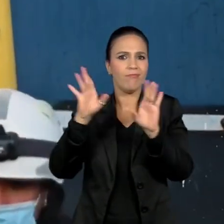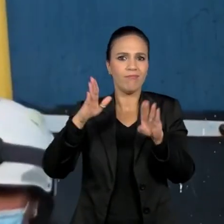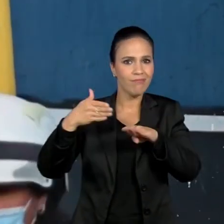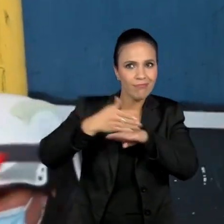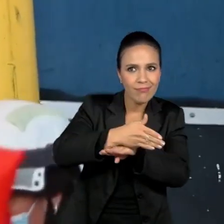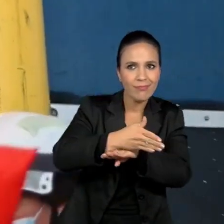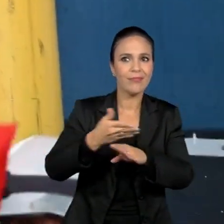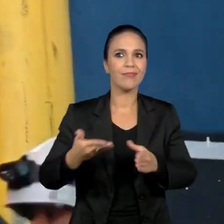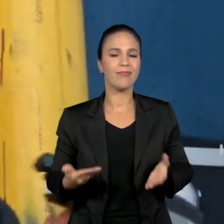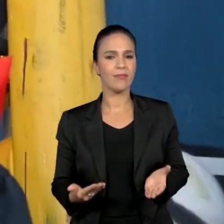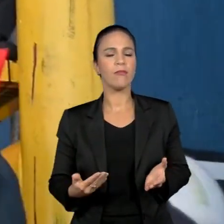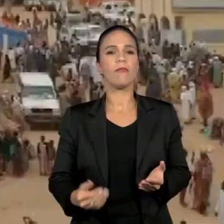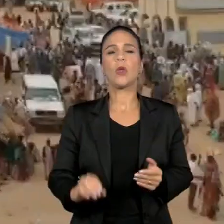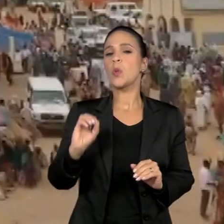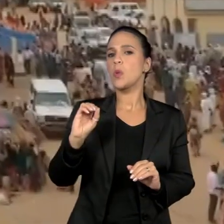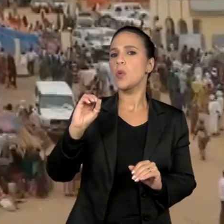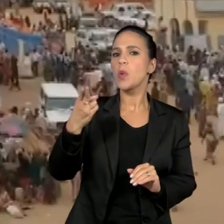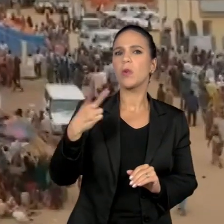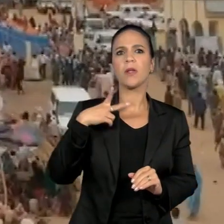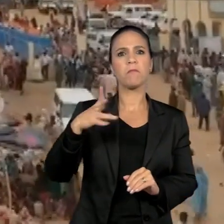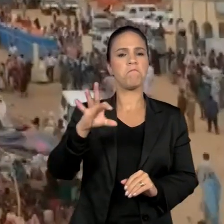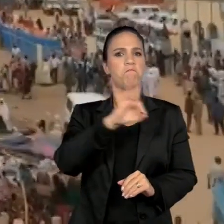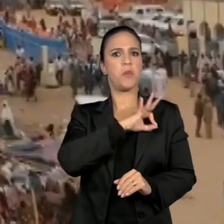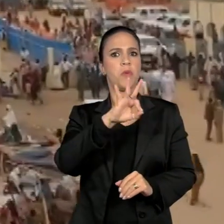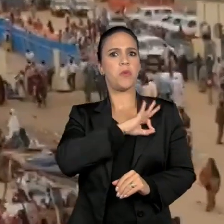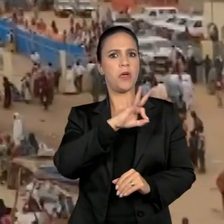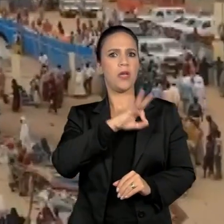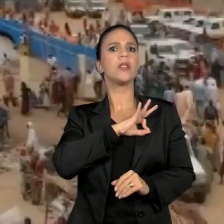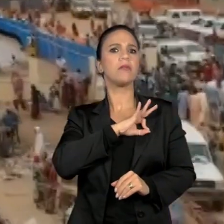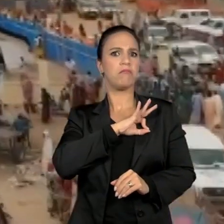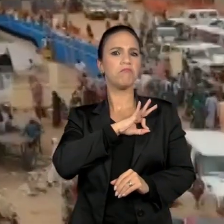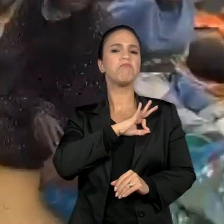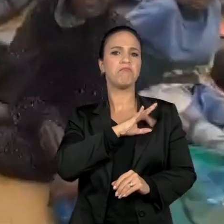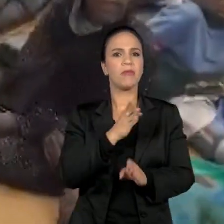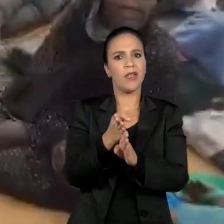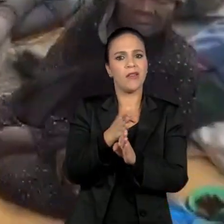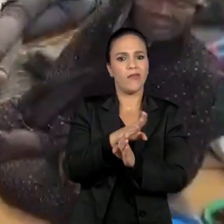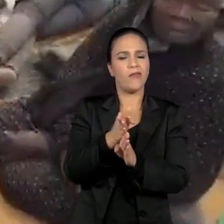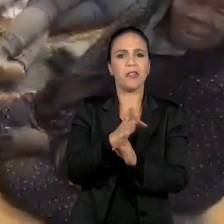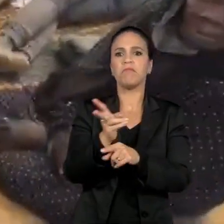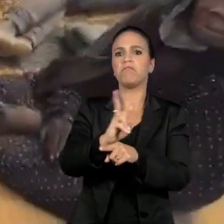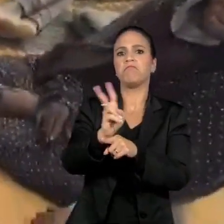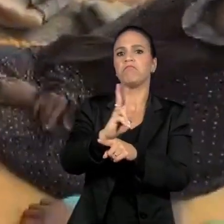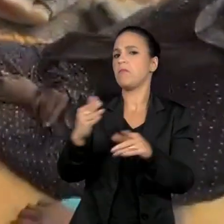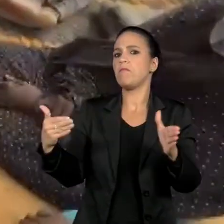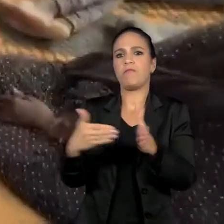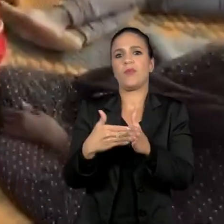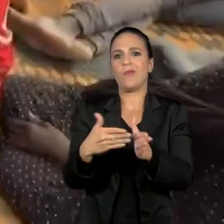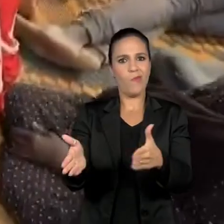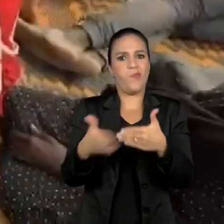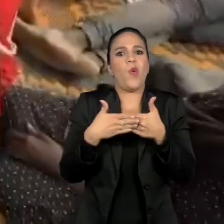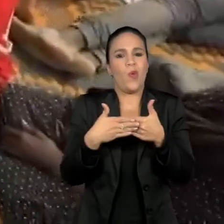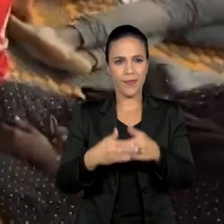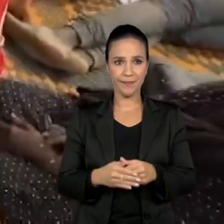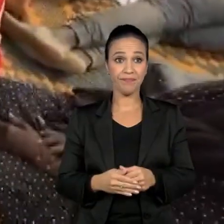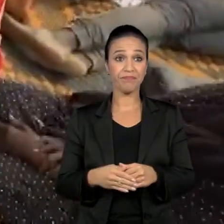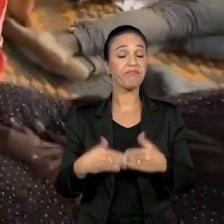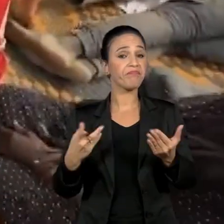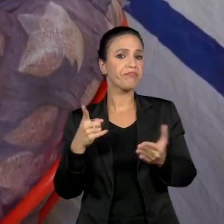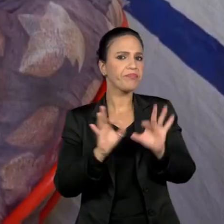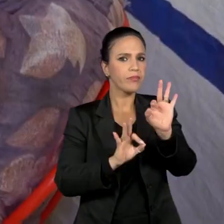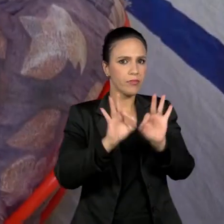grande vulnerabilidade, né, como eu expliquei antes, por conta de violações e violência, né, que acontece especificamente nesses